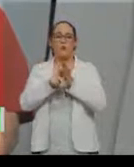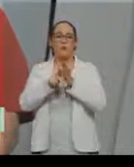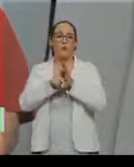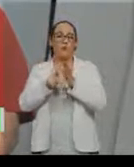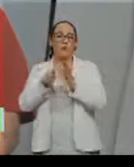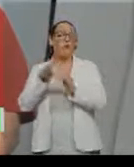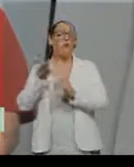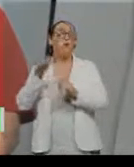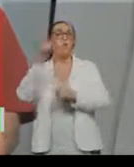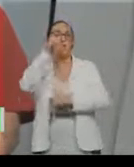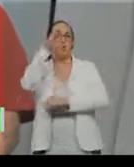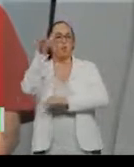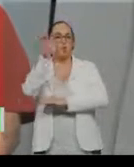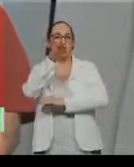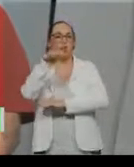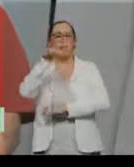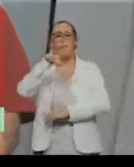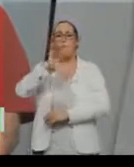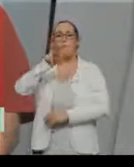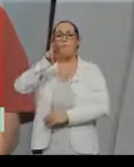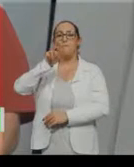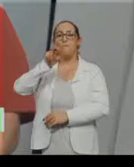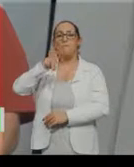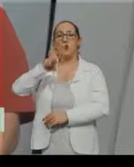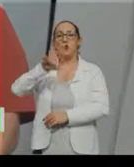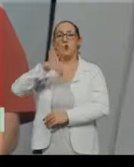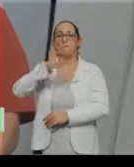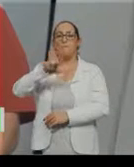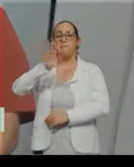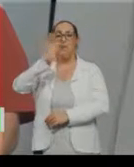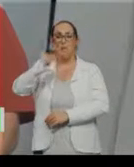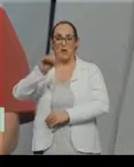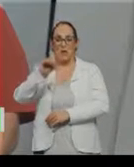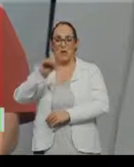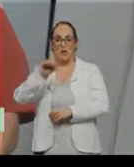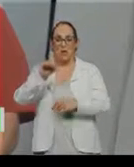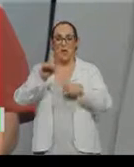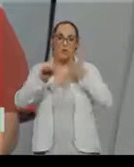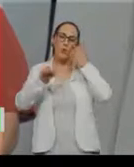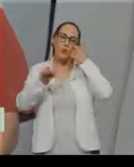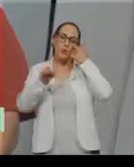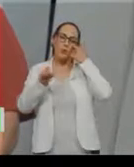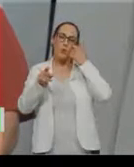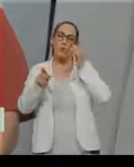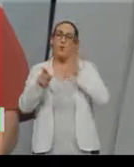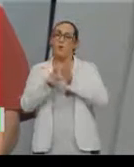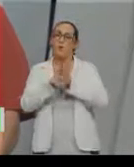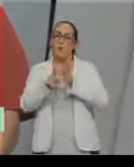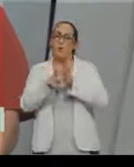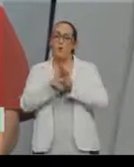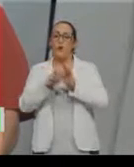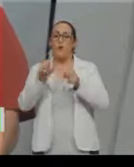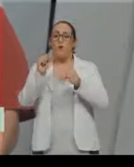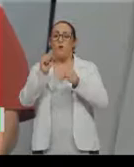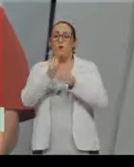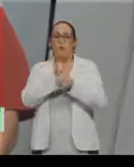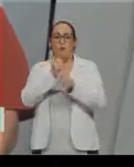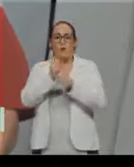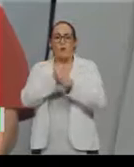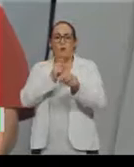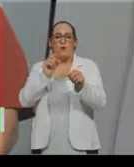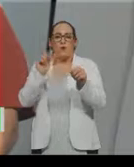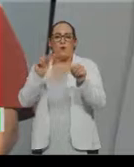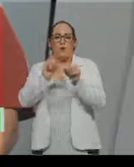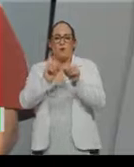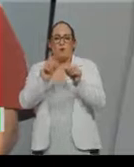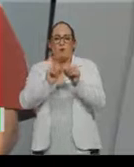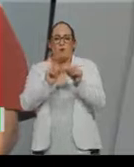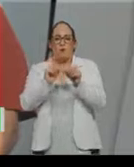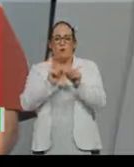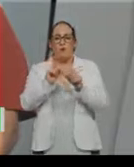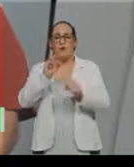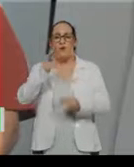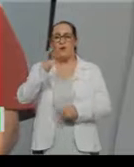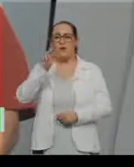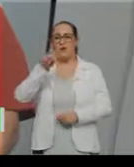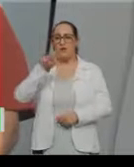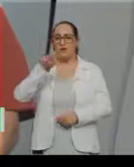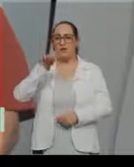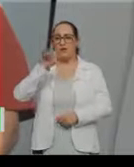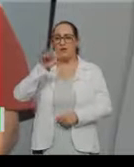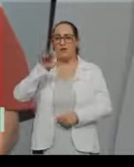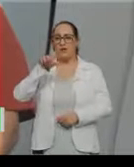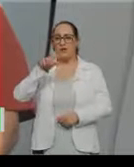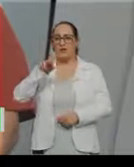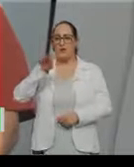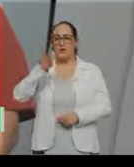eram expedições inicialmente promovidas pelos colonos bandeirantes, colonos paulistas, que saíam da vila de